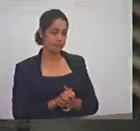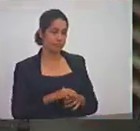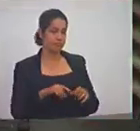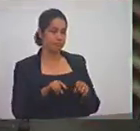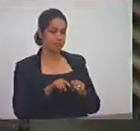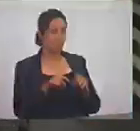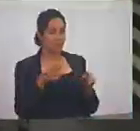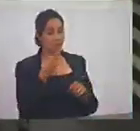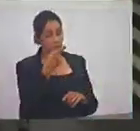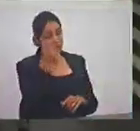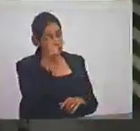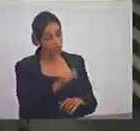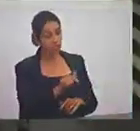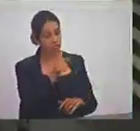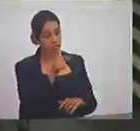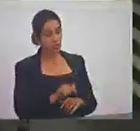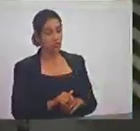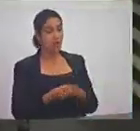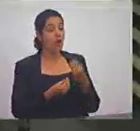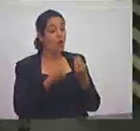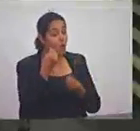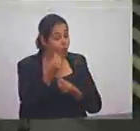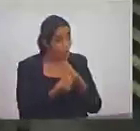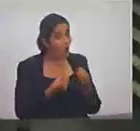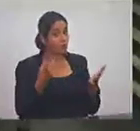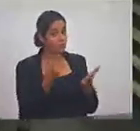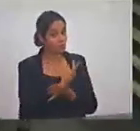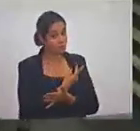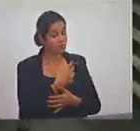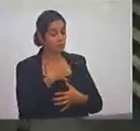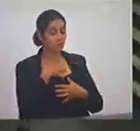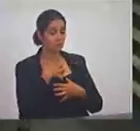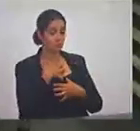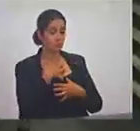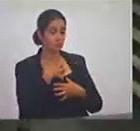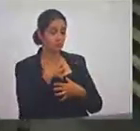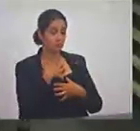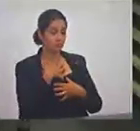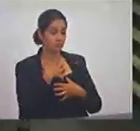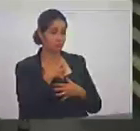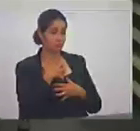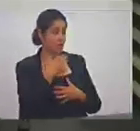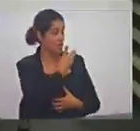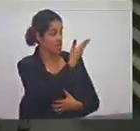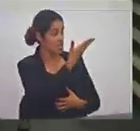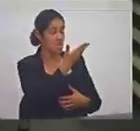fica indignado é da forma, como Vossa Excelência disse, o que ele fazia nos corredores da